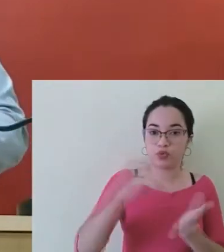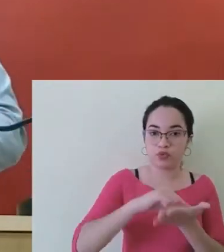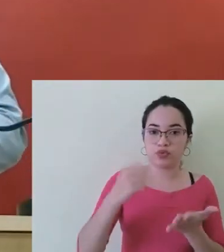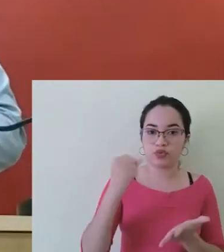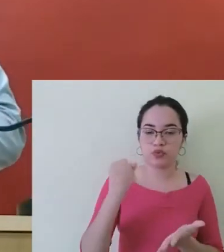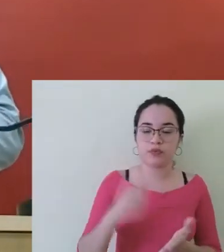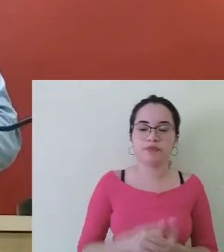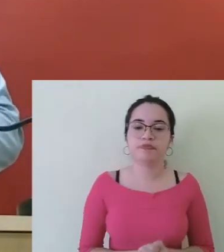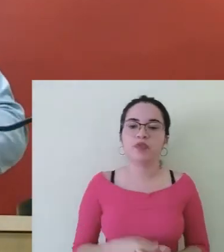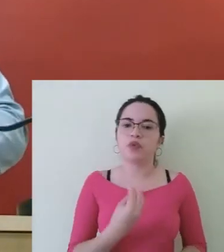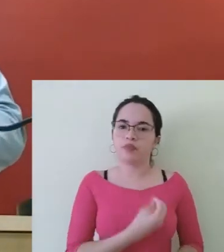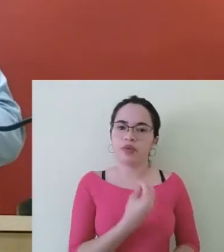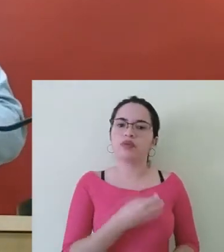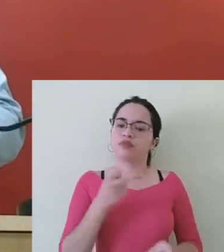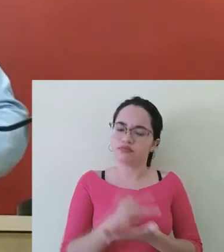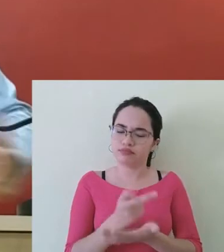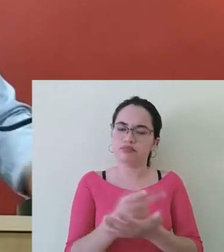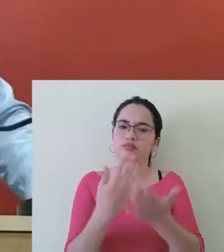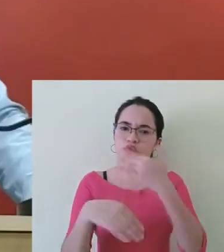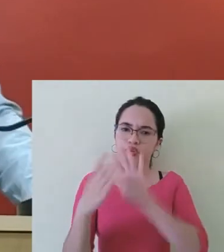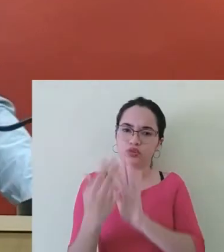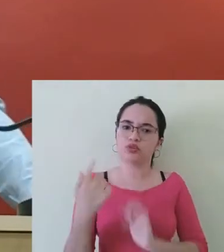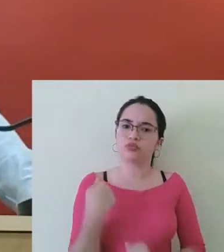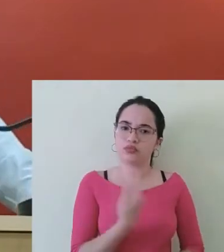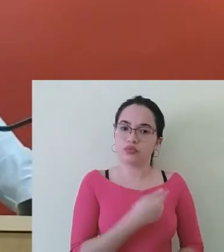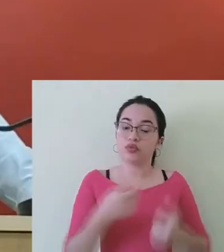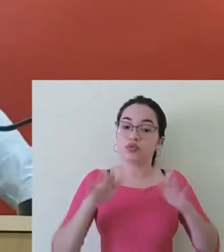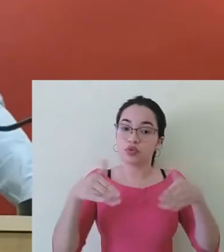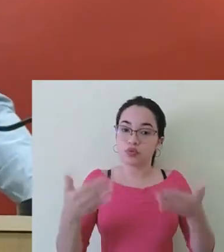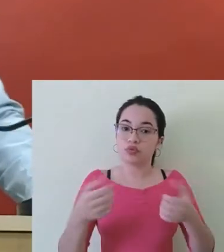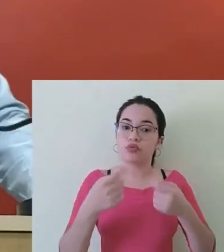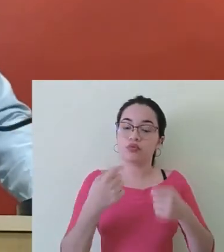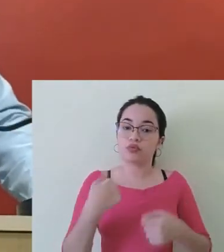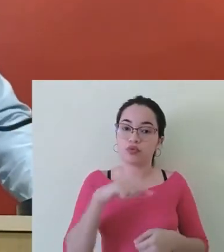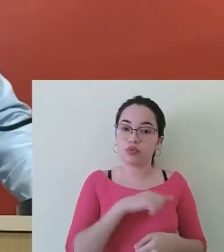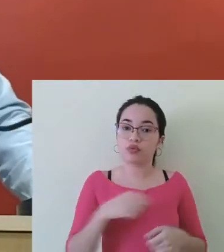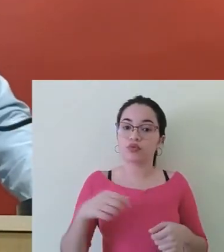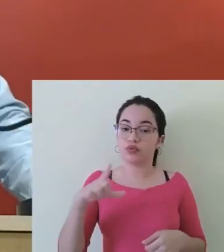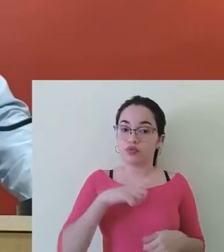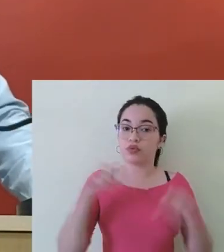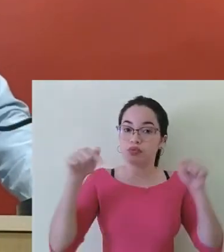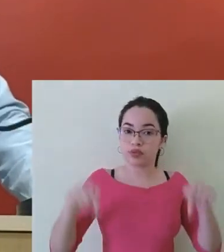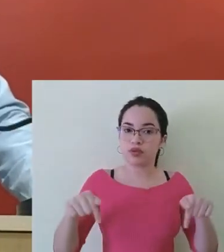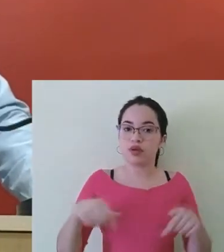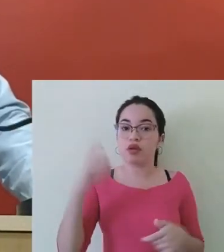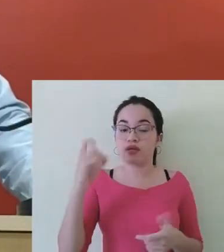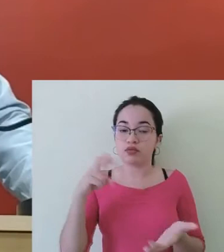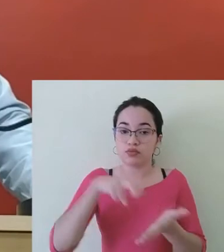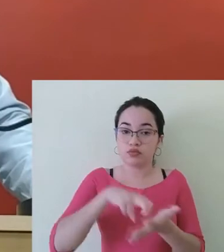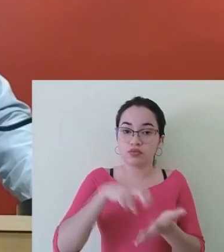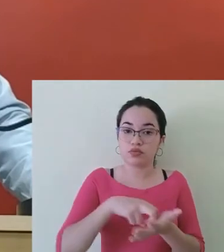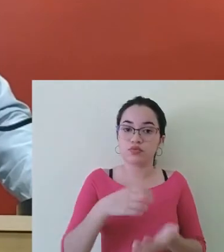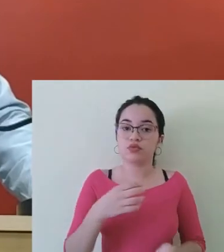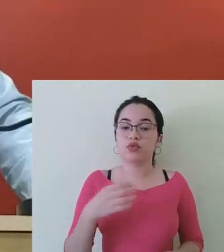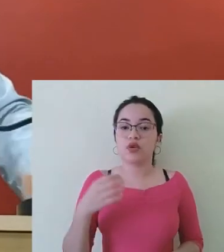vai permanecer diante de nós enquanto estivermos aqui, são as orações de Paulo pela